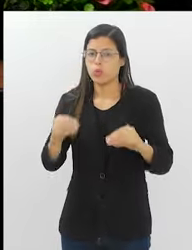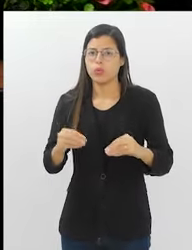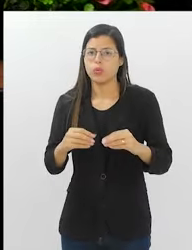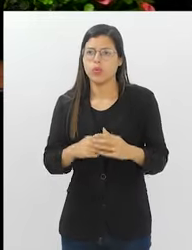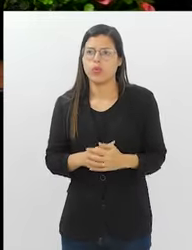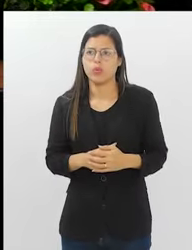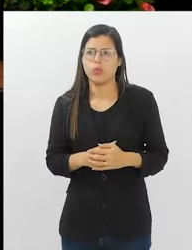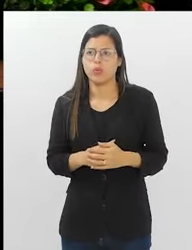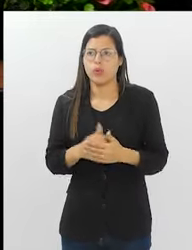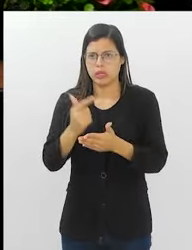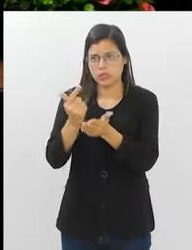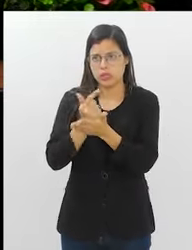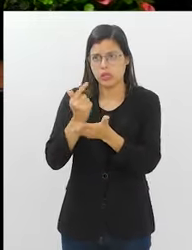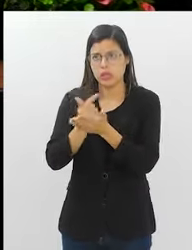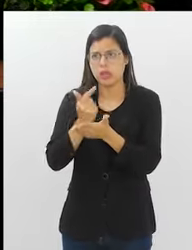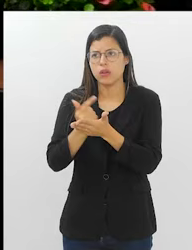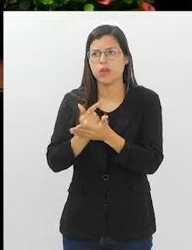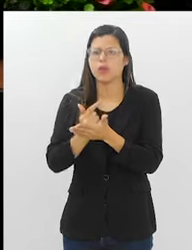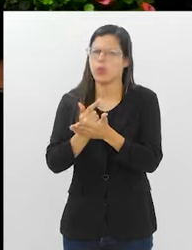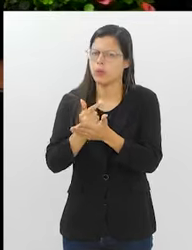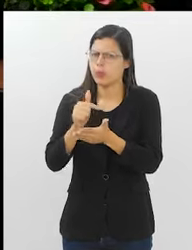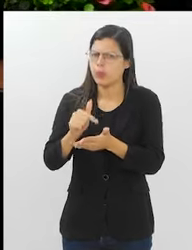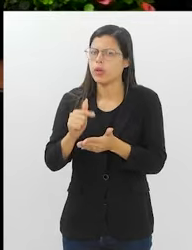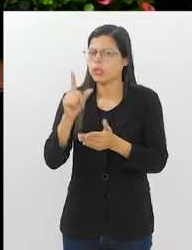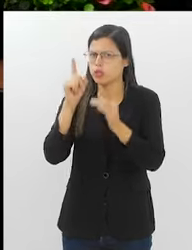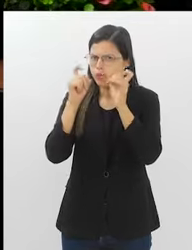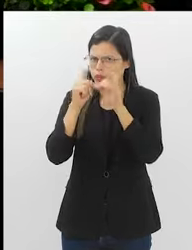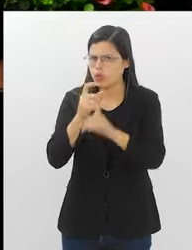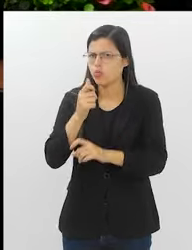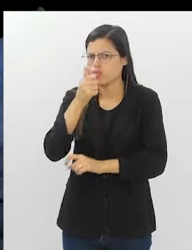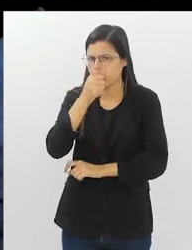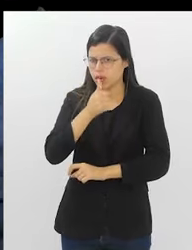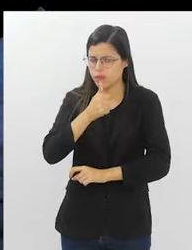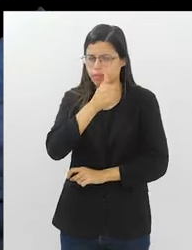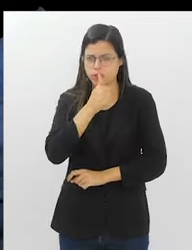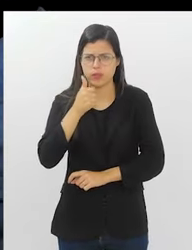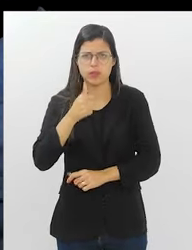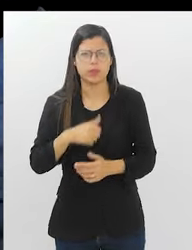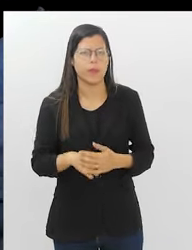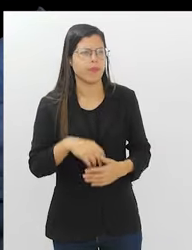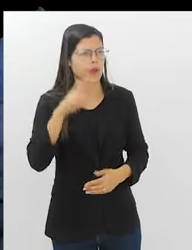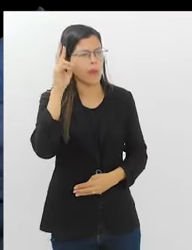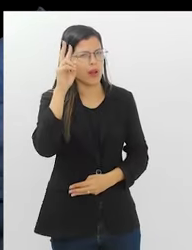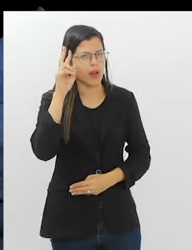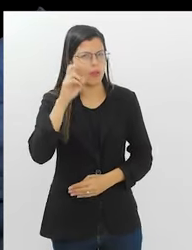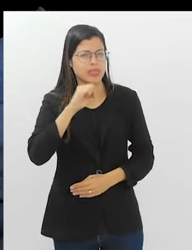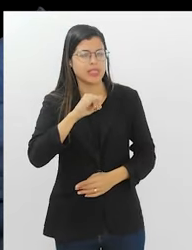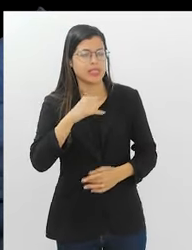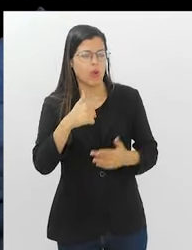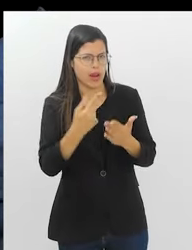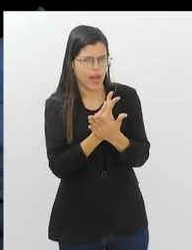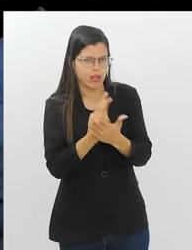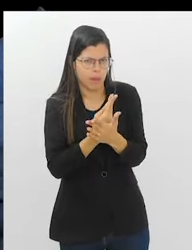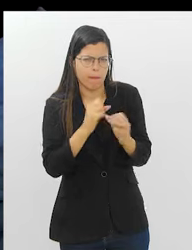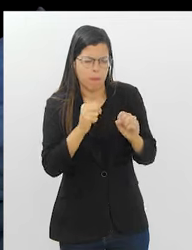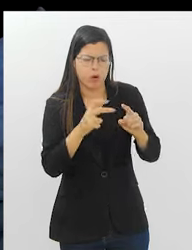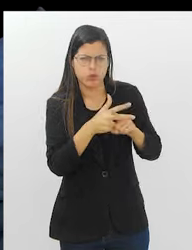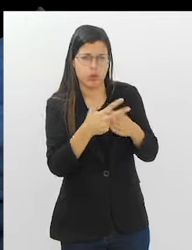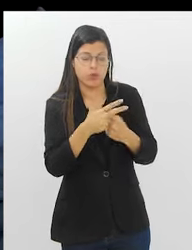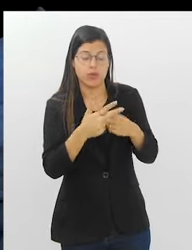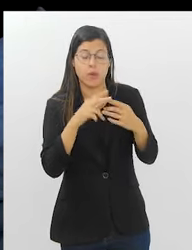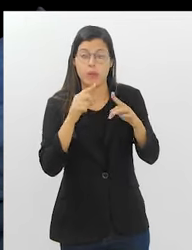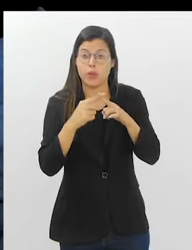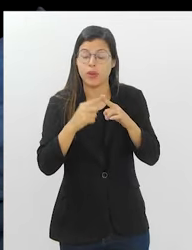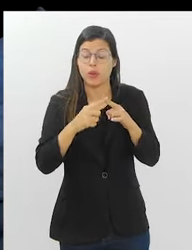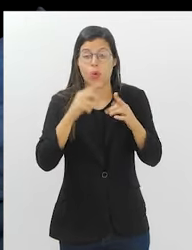esse essa obra foi uma obra de sacrifício. Eu me lembro, se eu estiver errado, me corrija, né? Porque eu leio tanto.